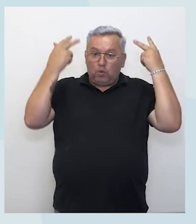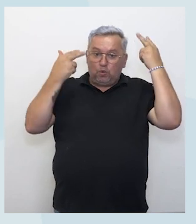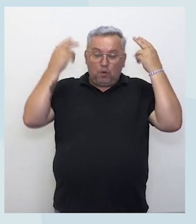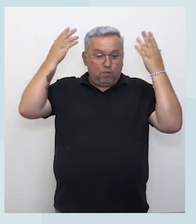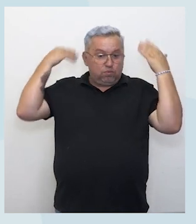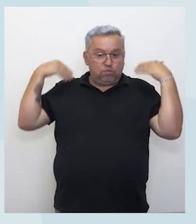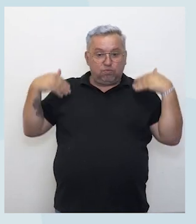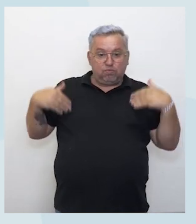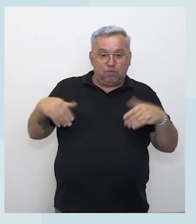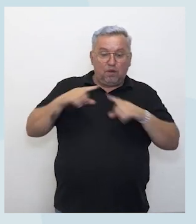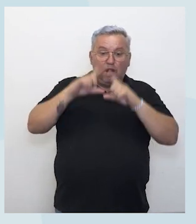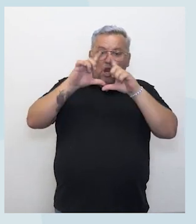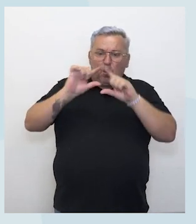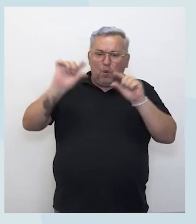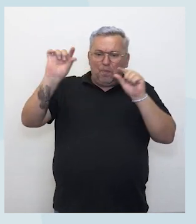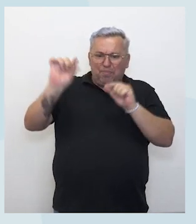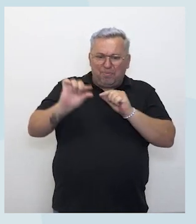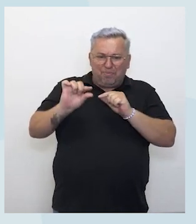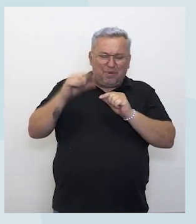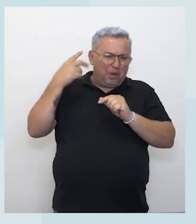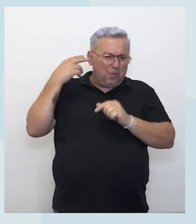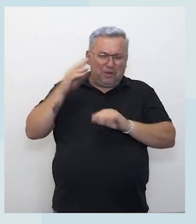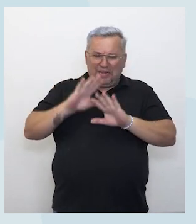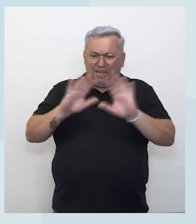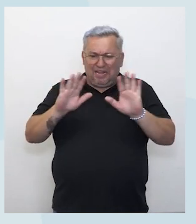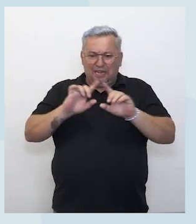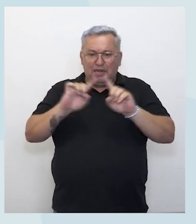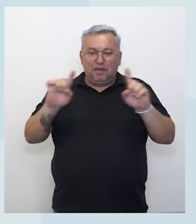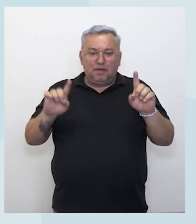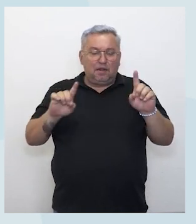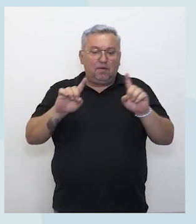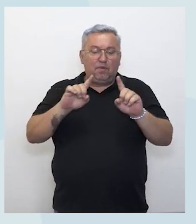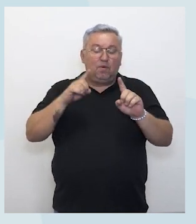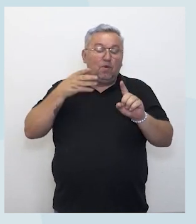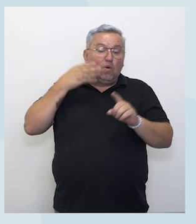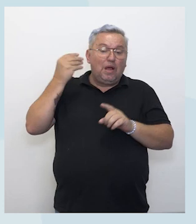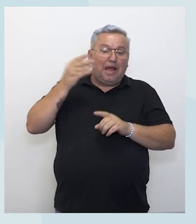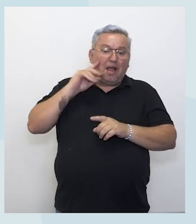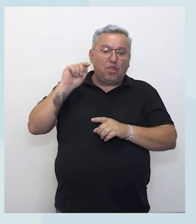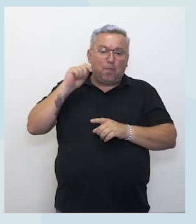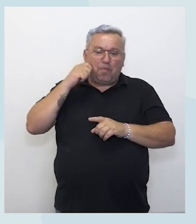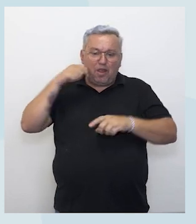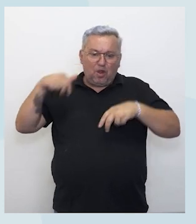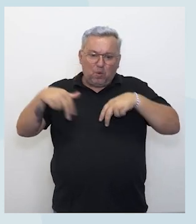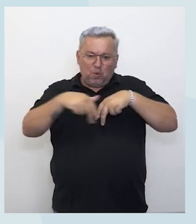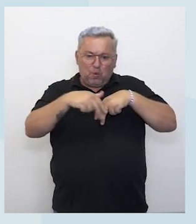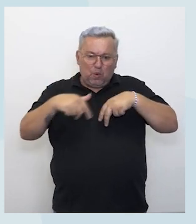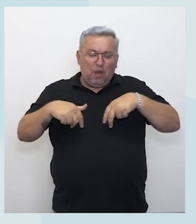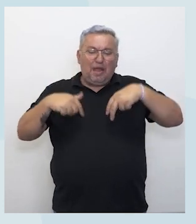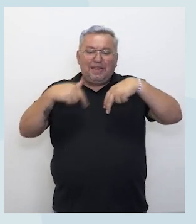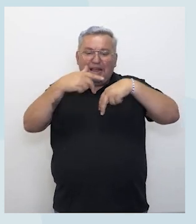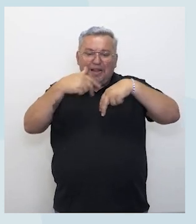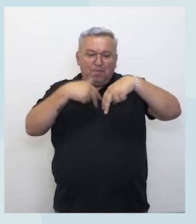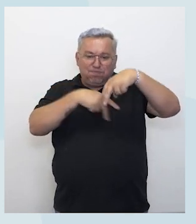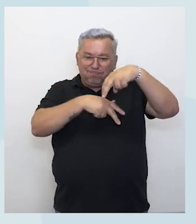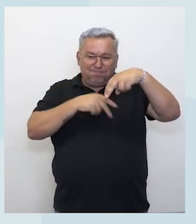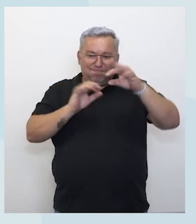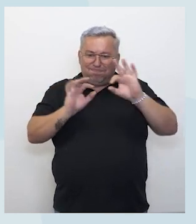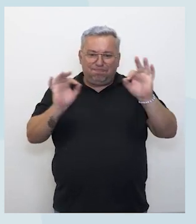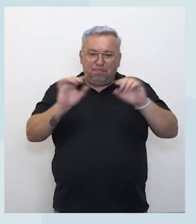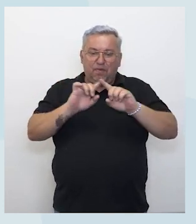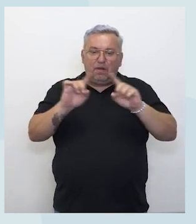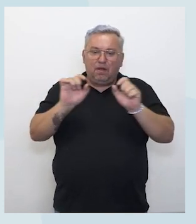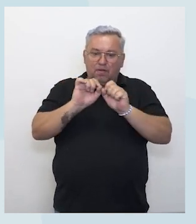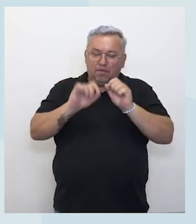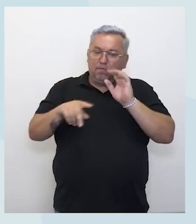na minguante o cabelo não cresce mais. E a superstição do gato preto, né? Não pode passar embaixo de escada. Elas fazem